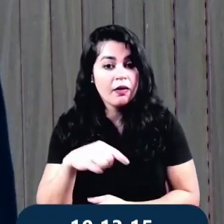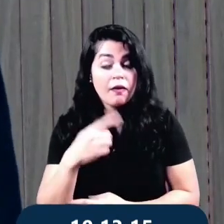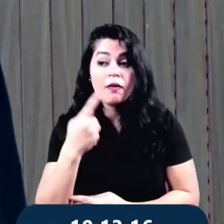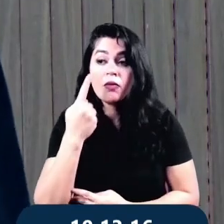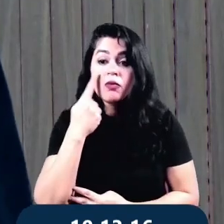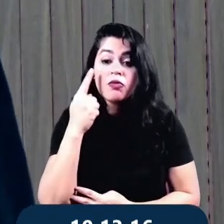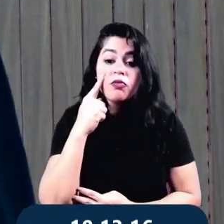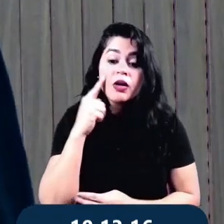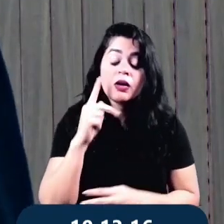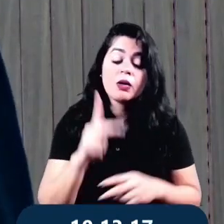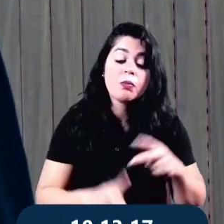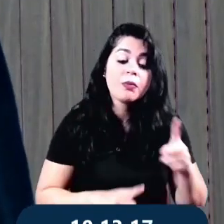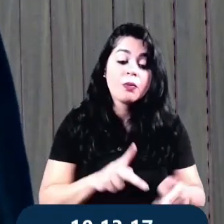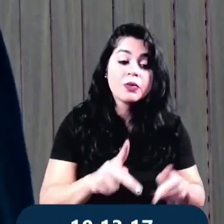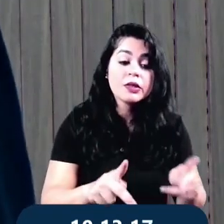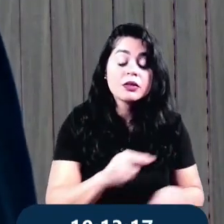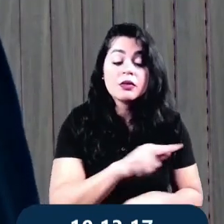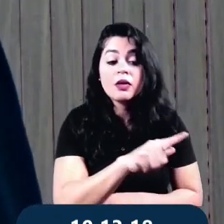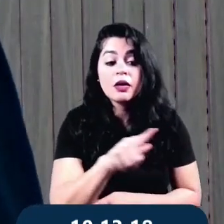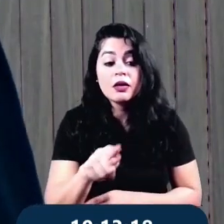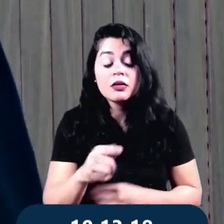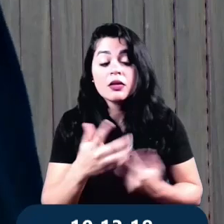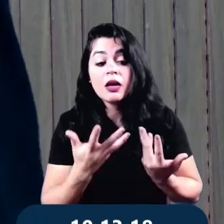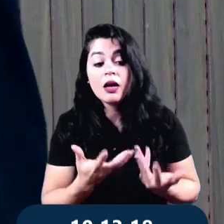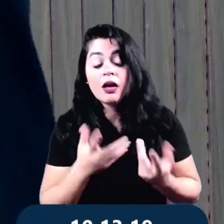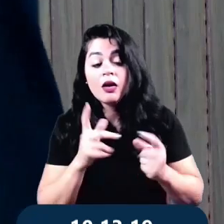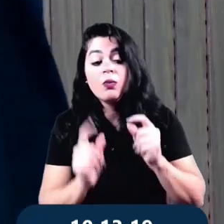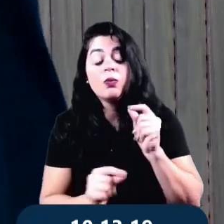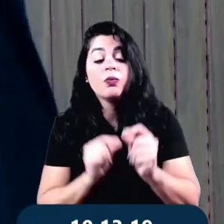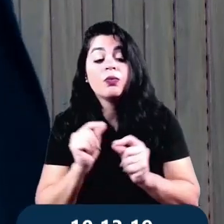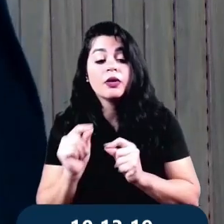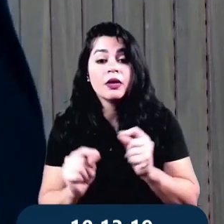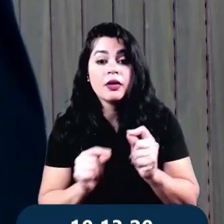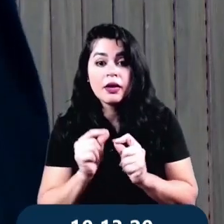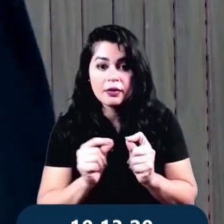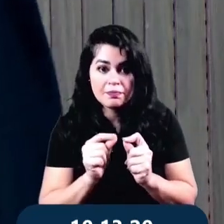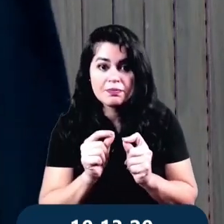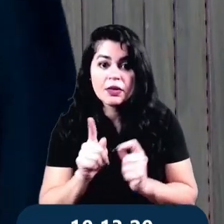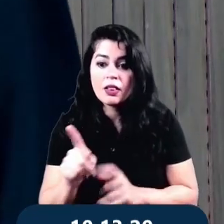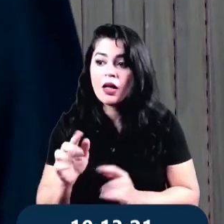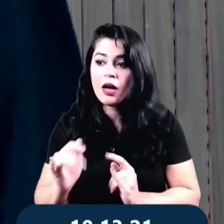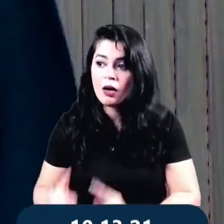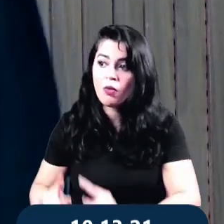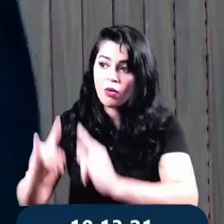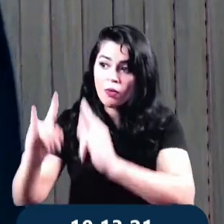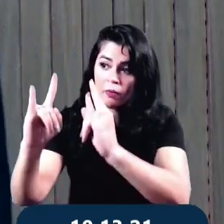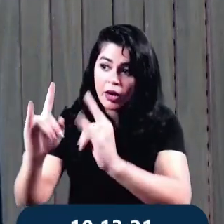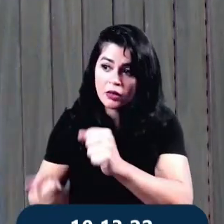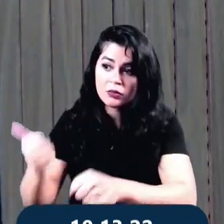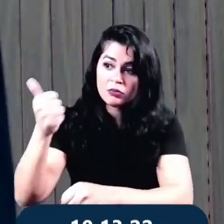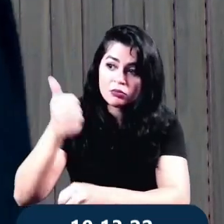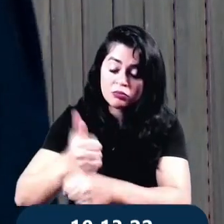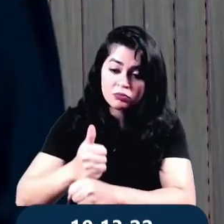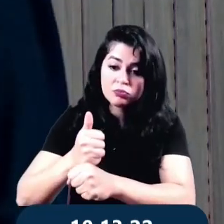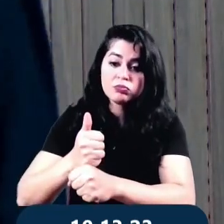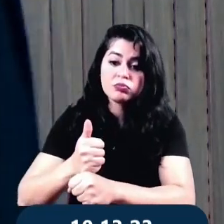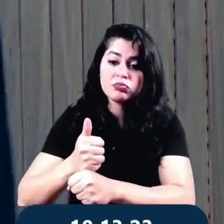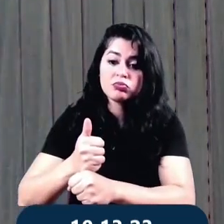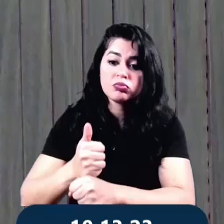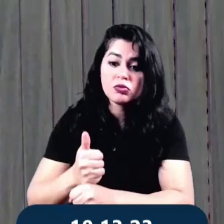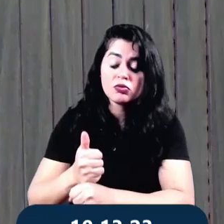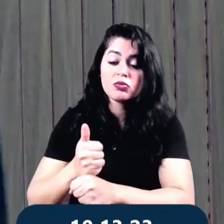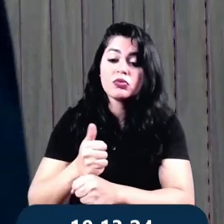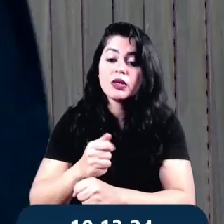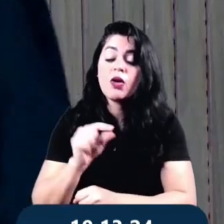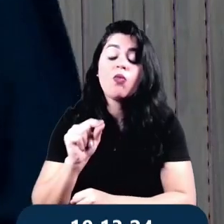que o povo quer que seja colocado naquele prédio da estação. Ali era